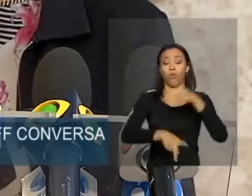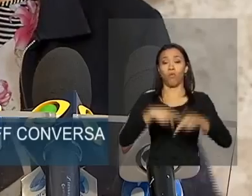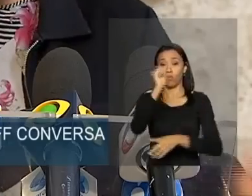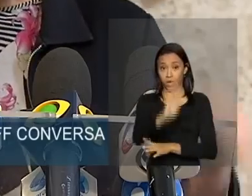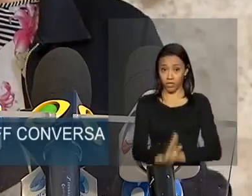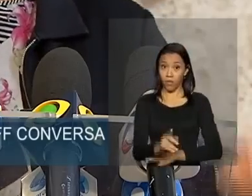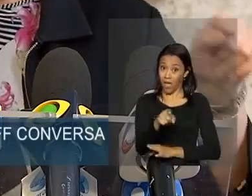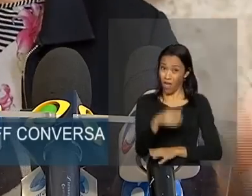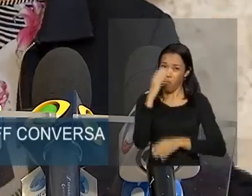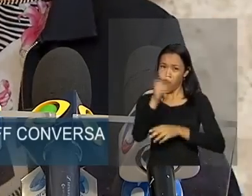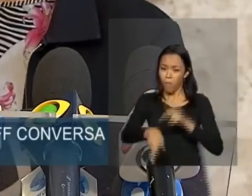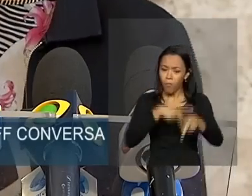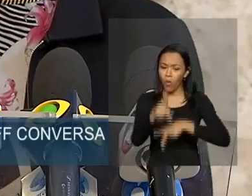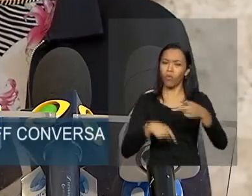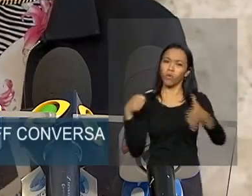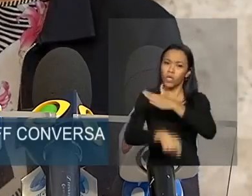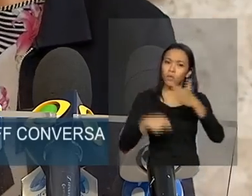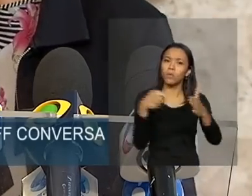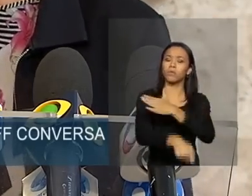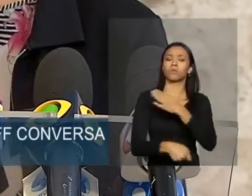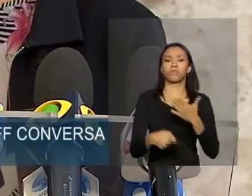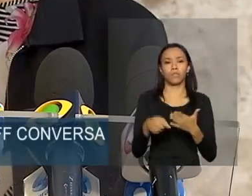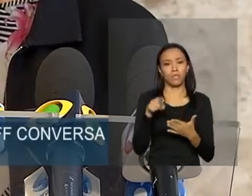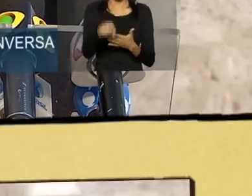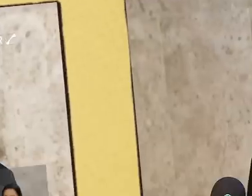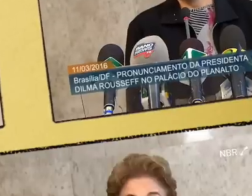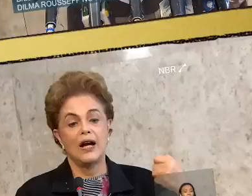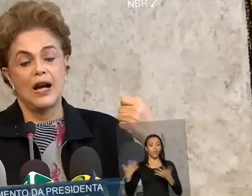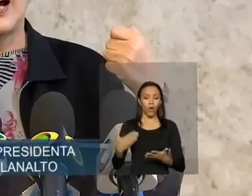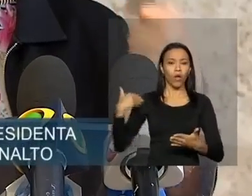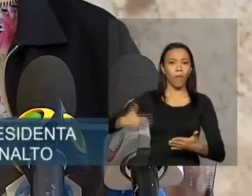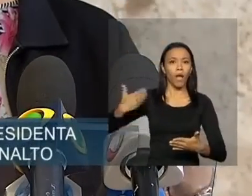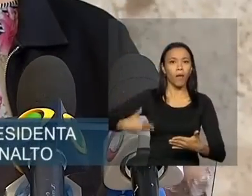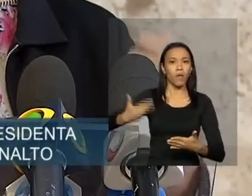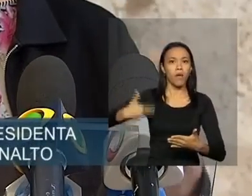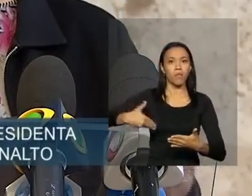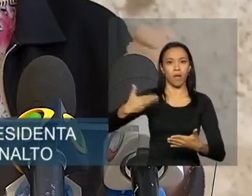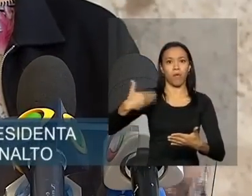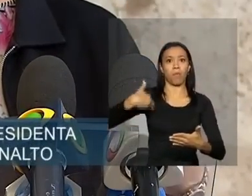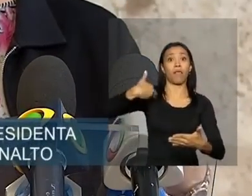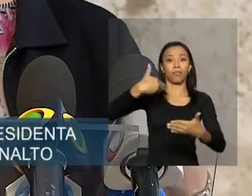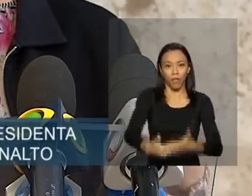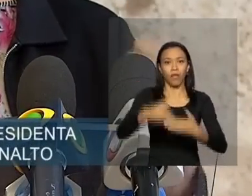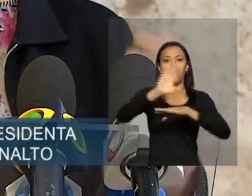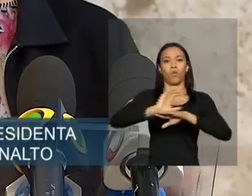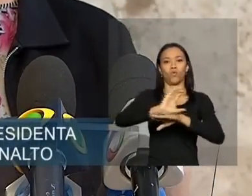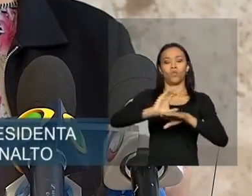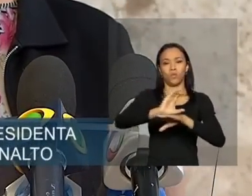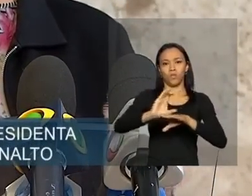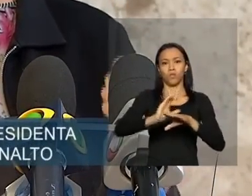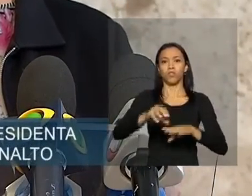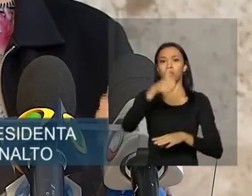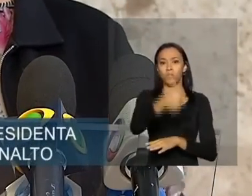resignado, é um povo lutador, combatente e teimoso. Até a Constituição de